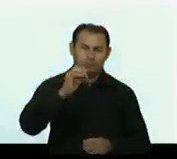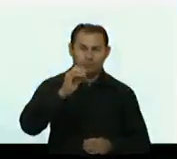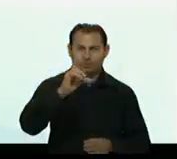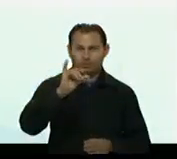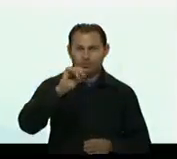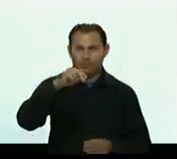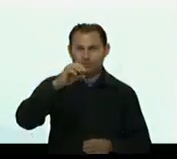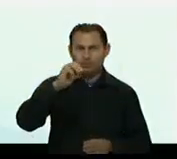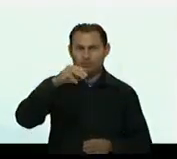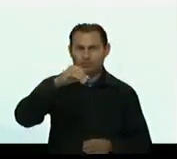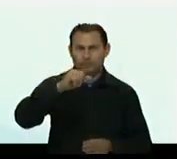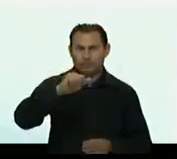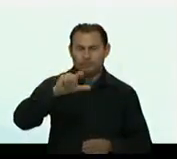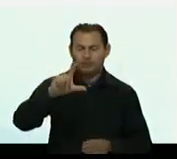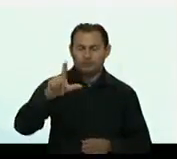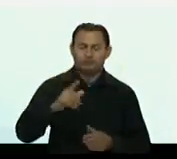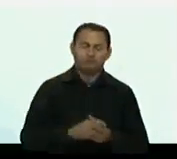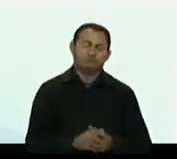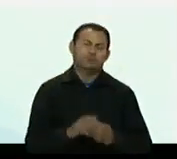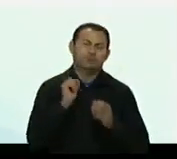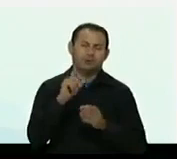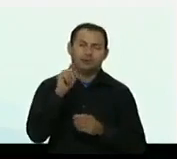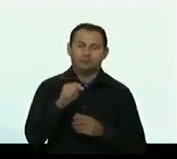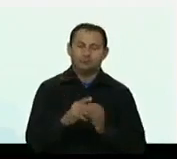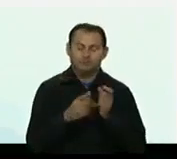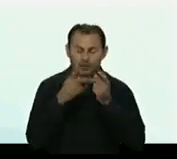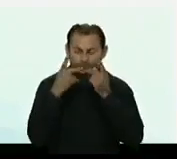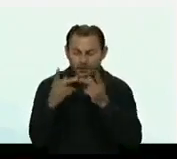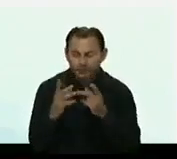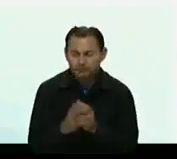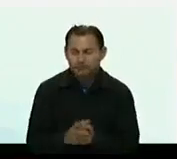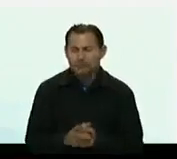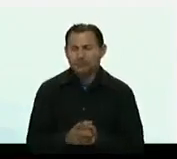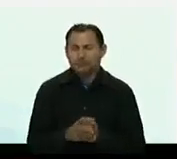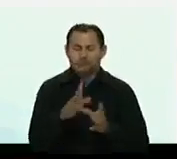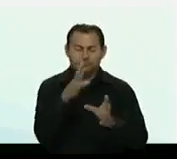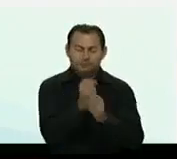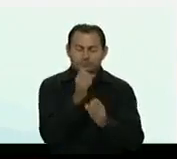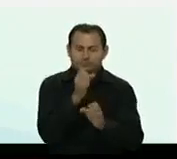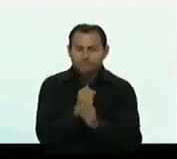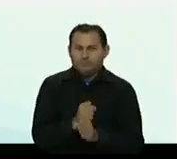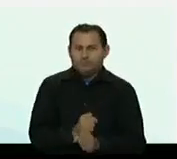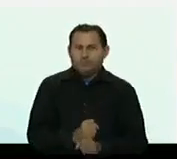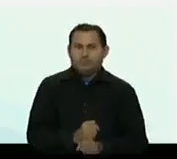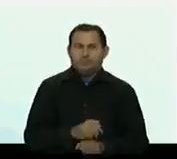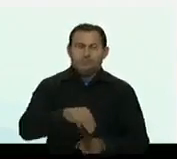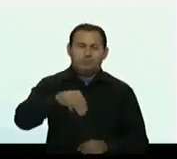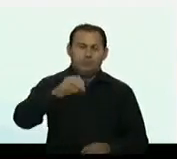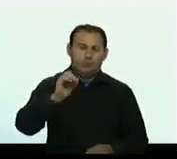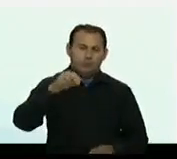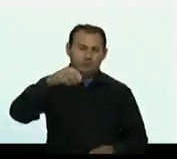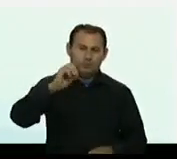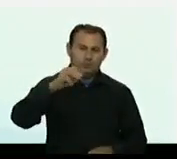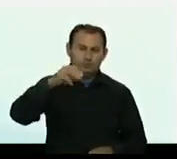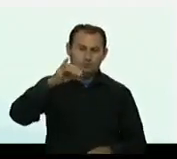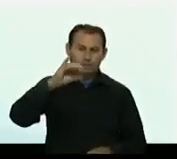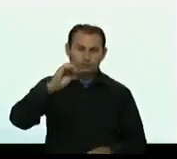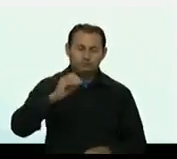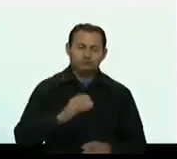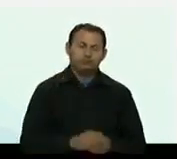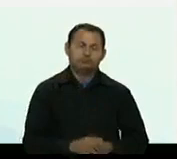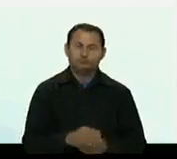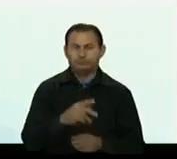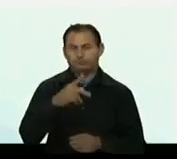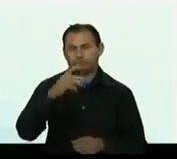é. A função polinomial refere-se a um somatório de monômios.